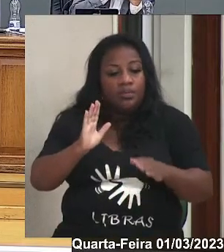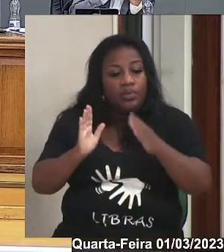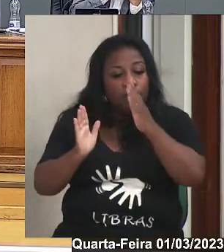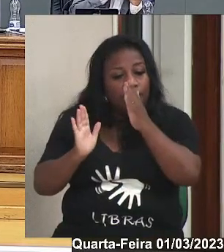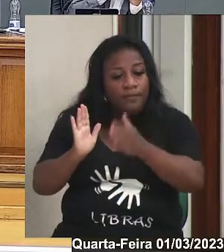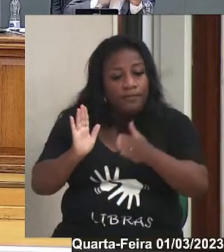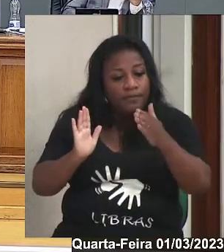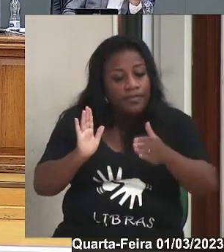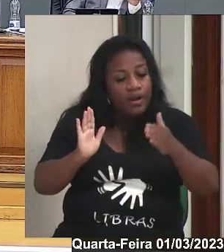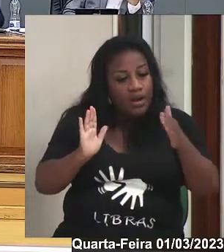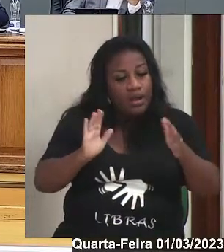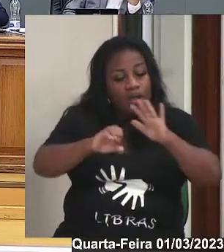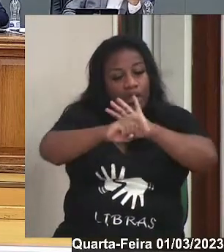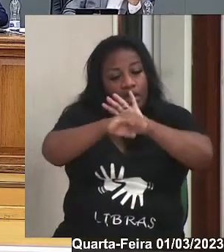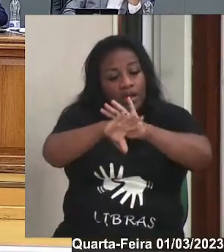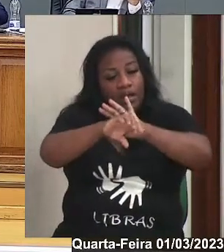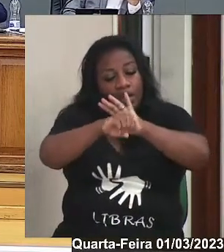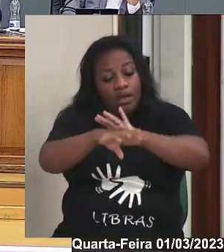indicações